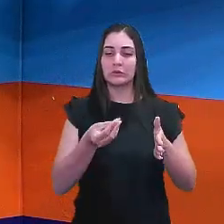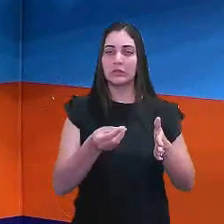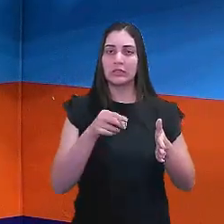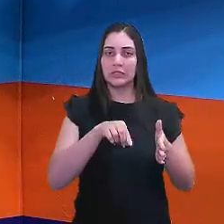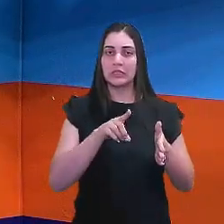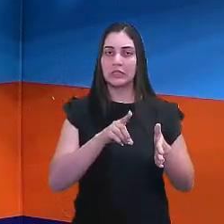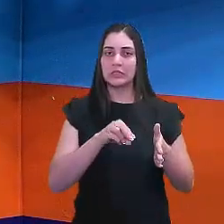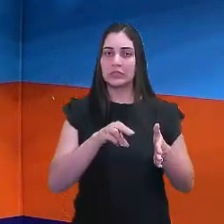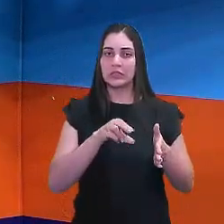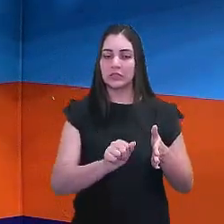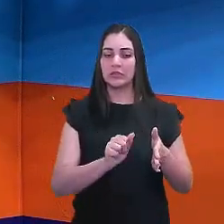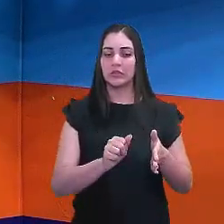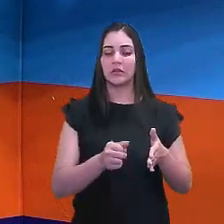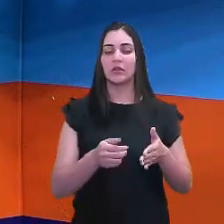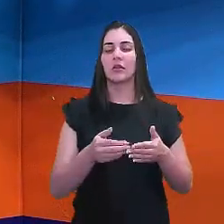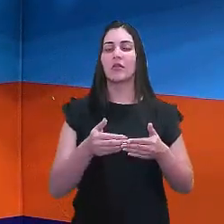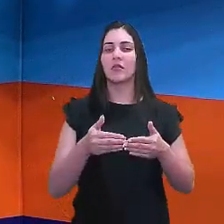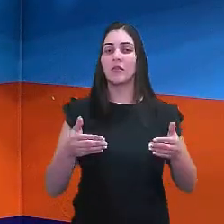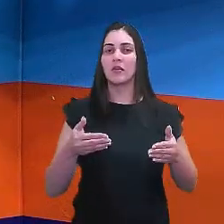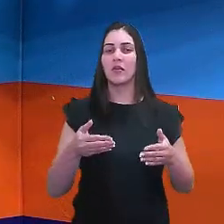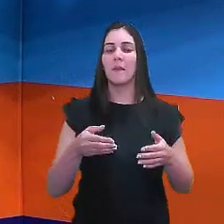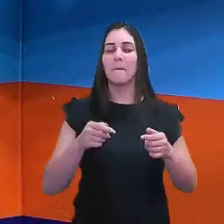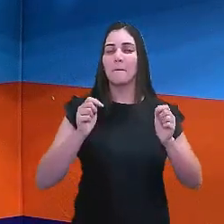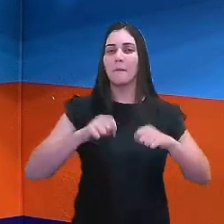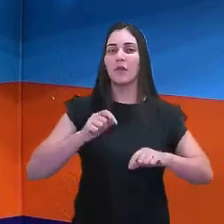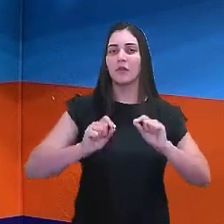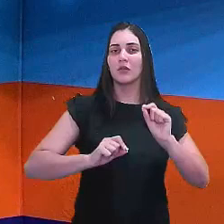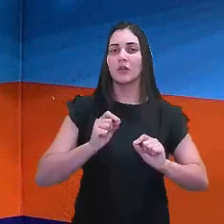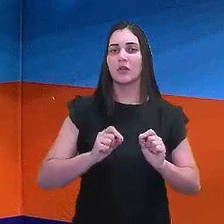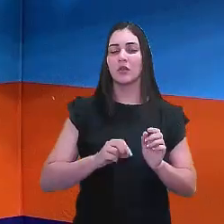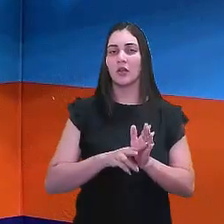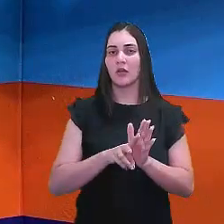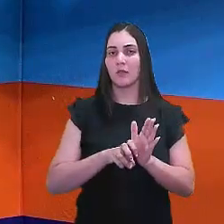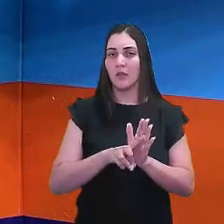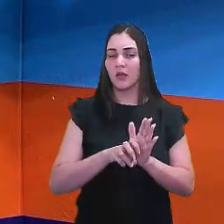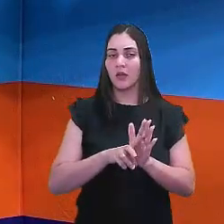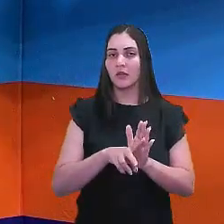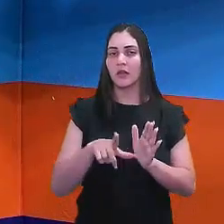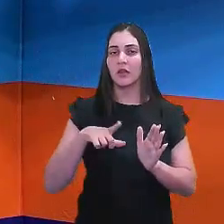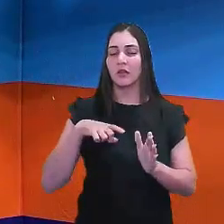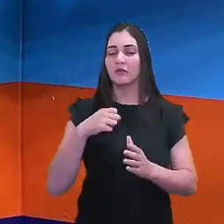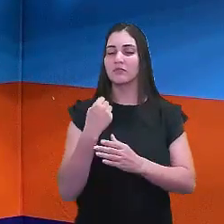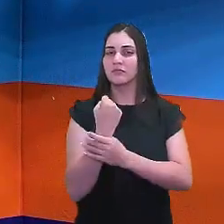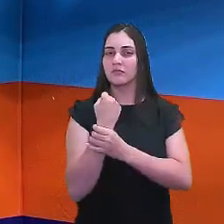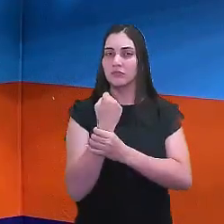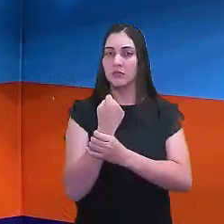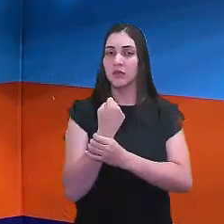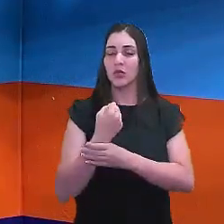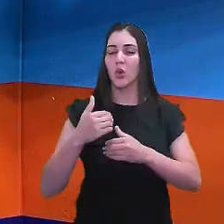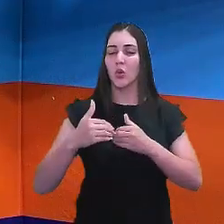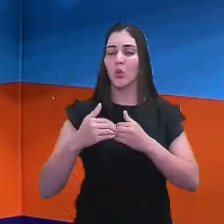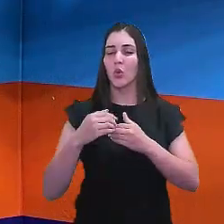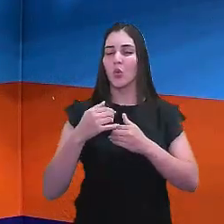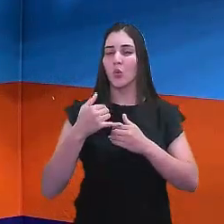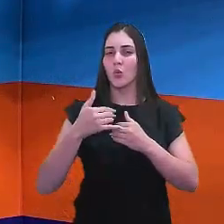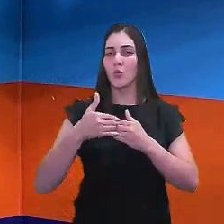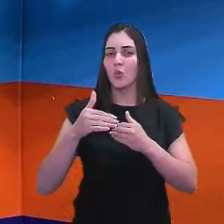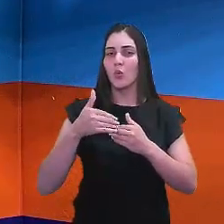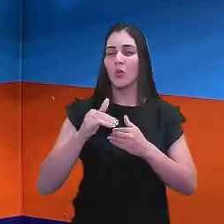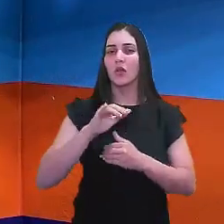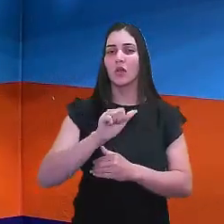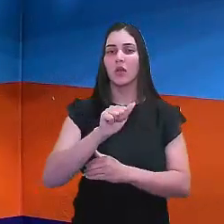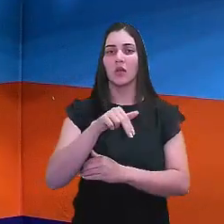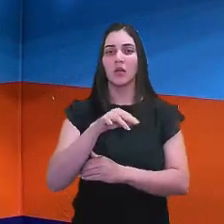circulante, que ele permite para que as bactérias normalmente alcancem resistência contra antibióticos. Esse é um